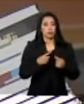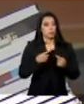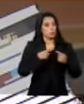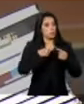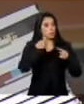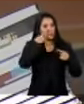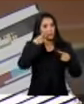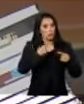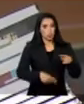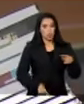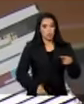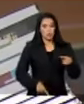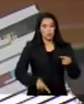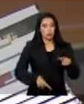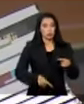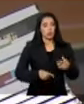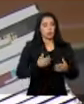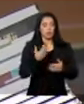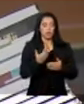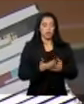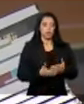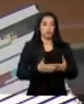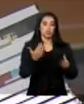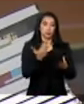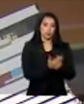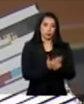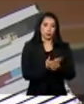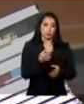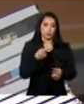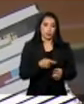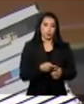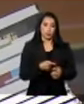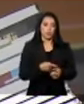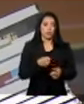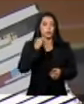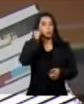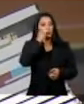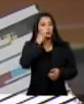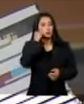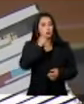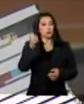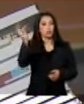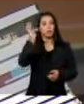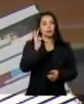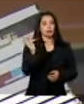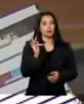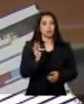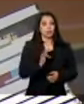caso concreto. O Senado Federal aponta a